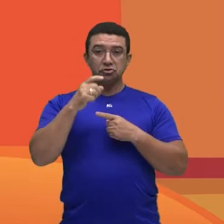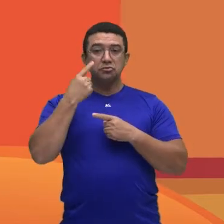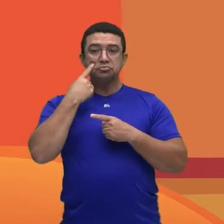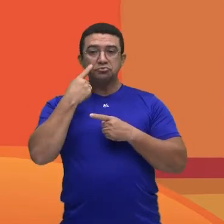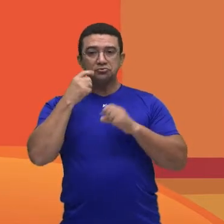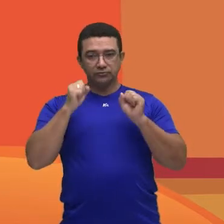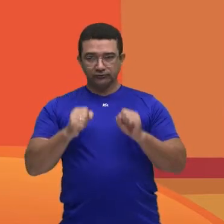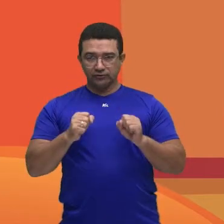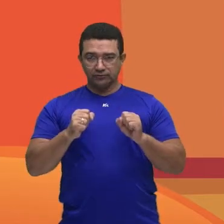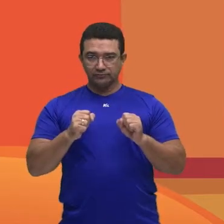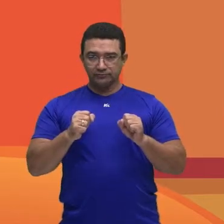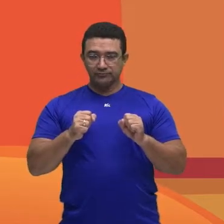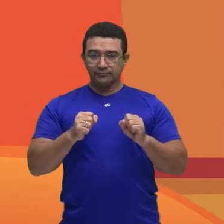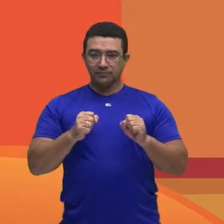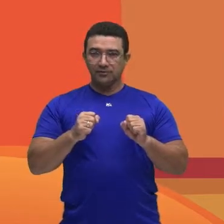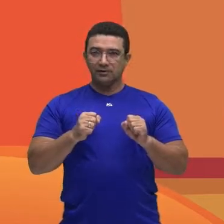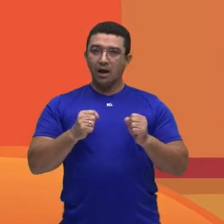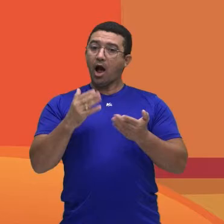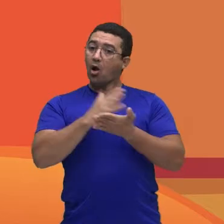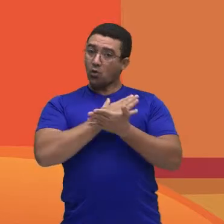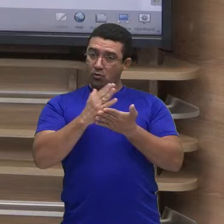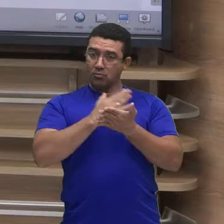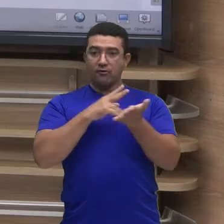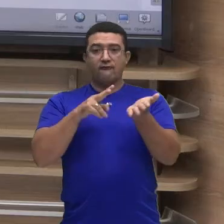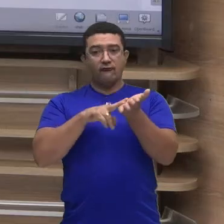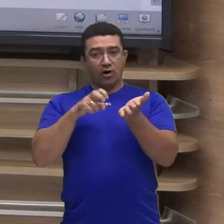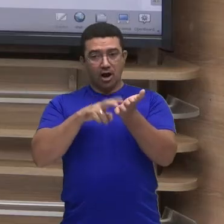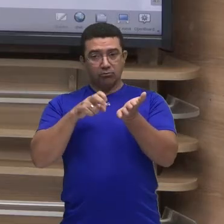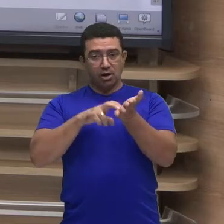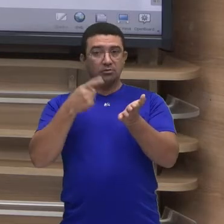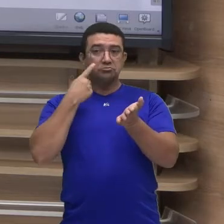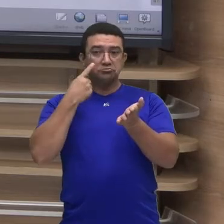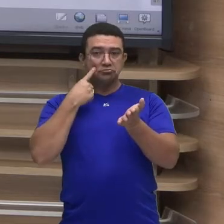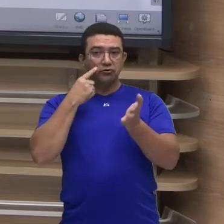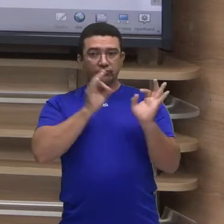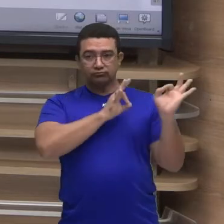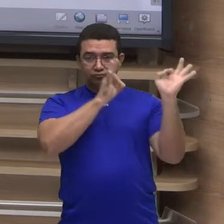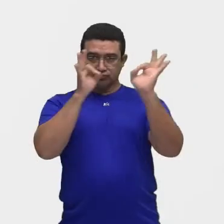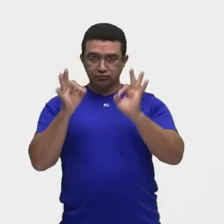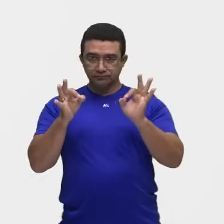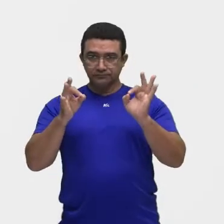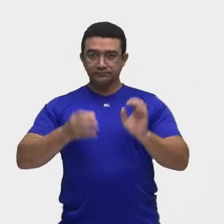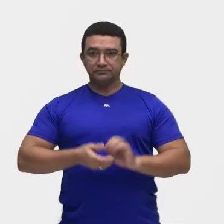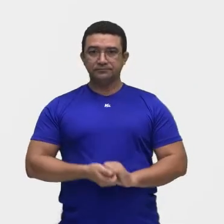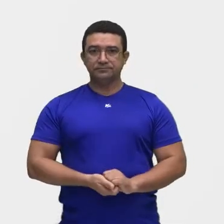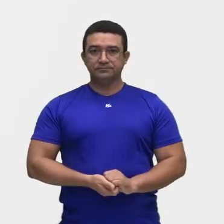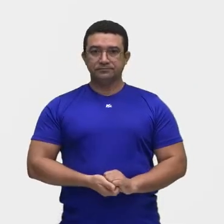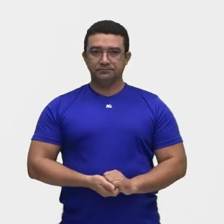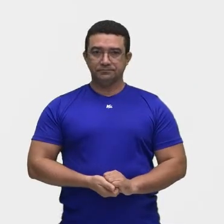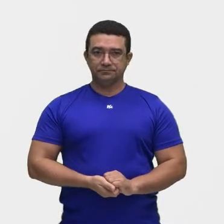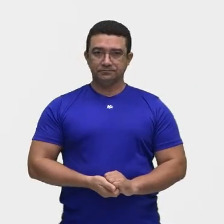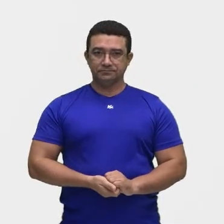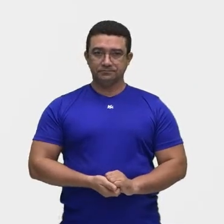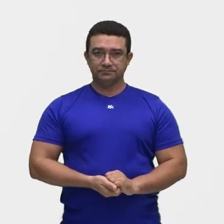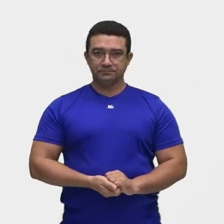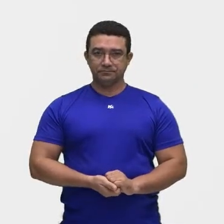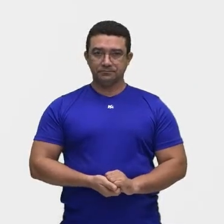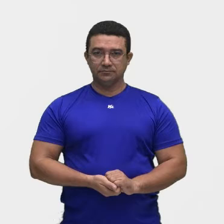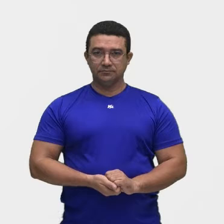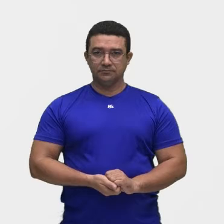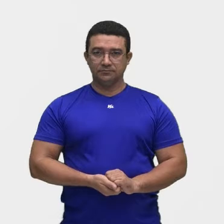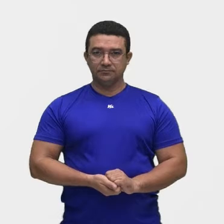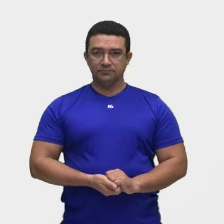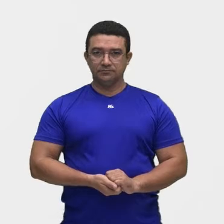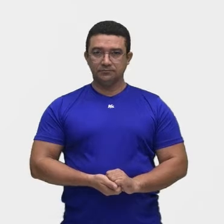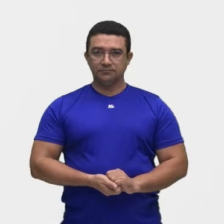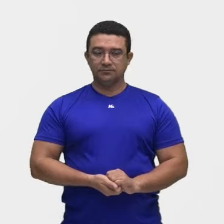é? Tem alguns vocabulários que a gente vai acompanhar aqui comigo, tudo bem? Vamos dar uma olhada. Só para a gente reforçar, né? O